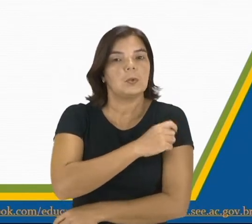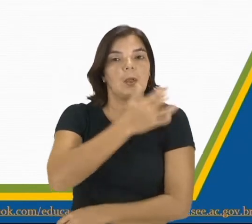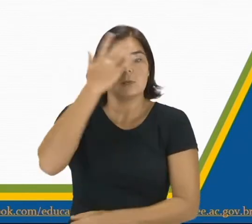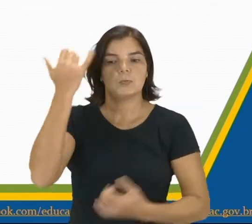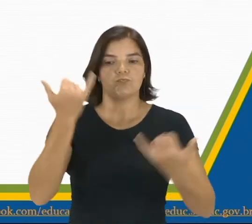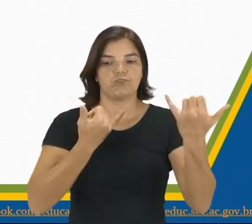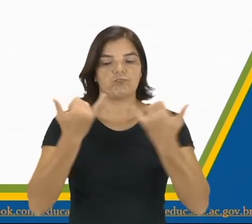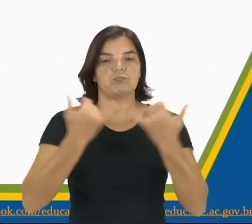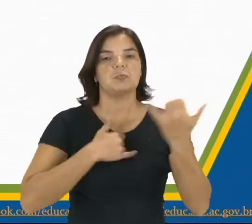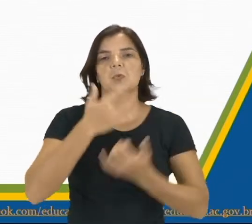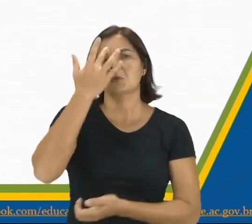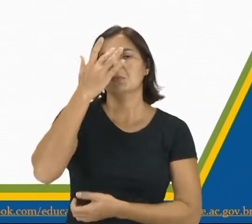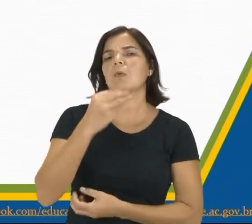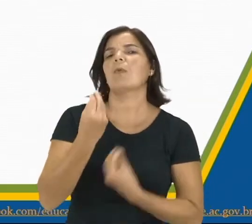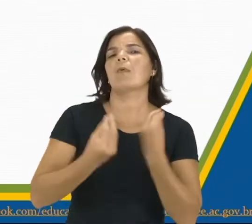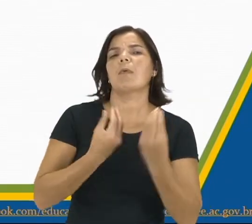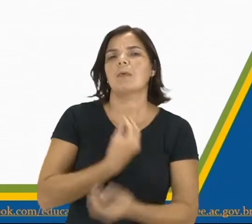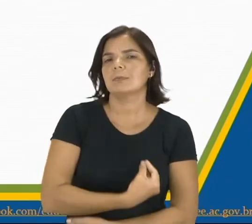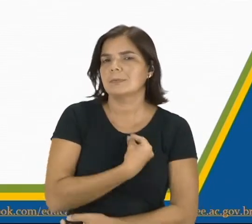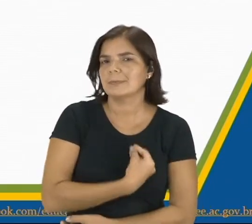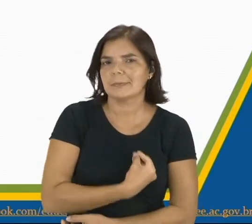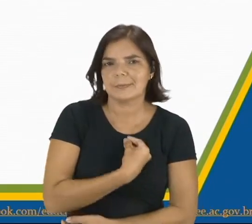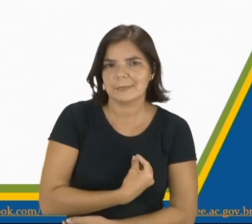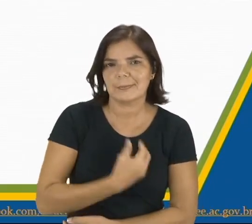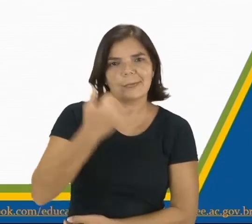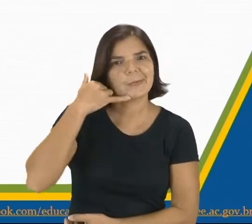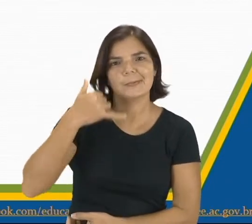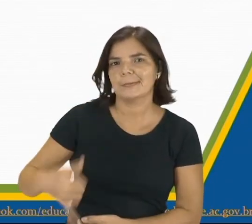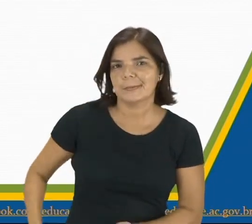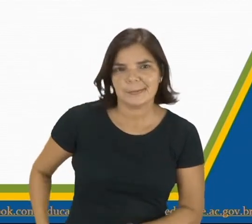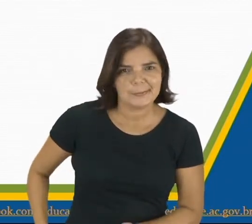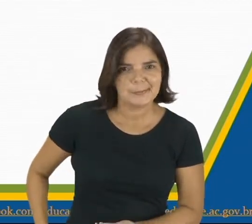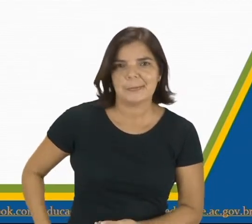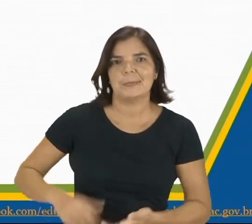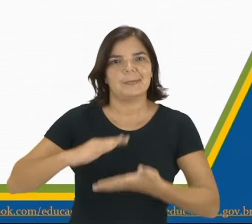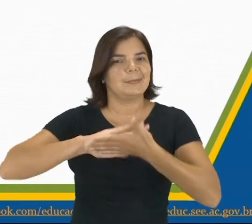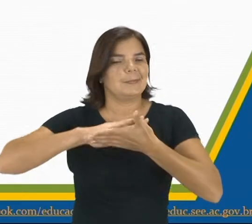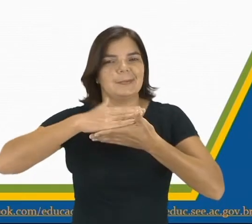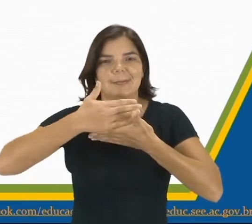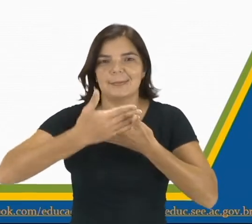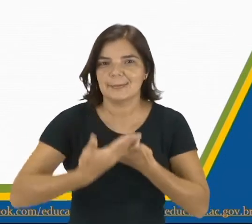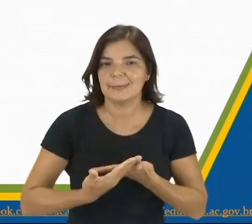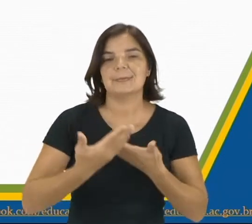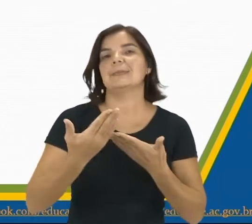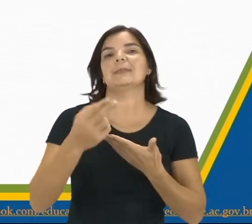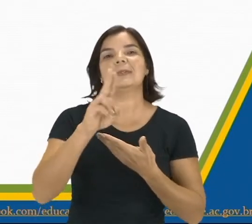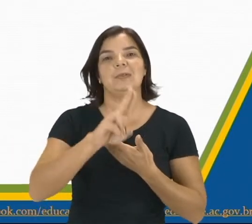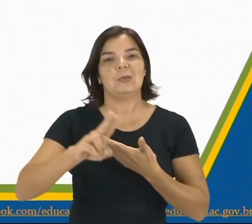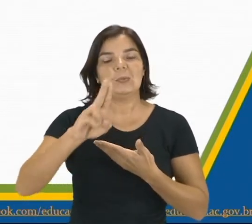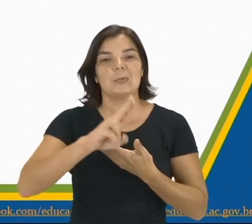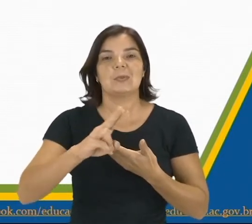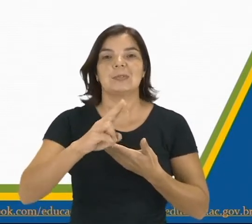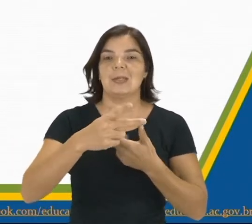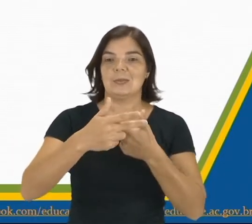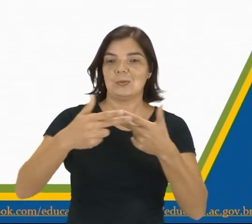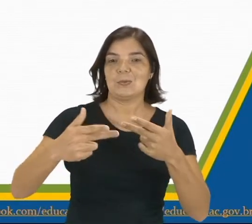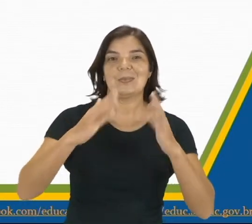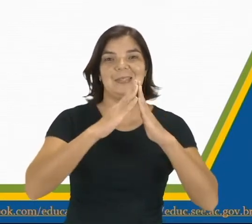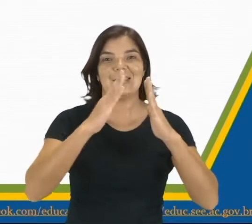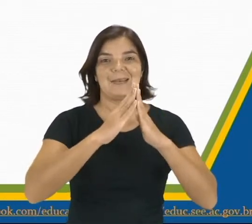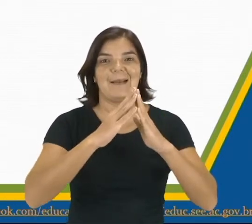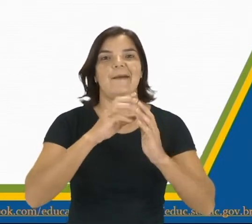dizem que não saberia como viver sem o uso do celular, sem o uso do notebook, sem o uso dos eletrodomésticos na sua